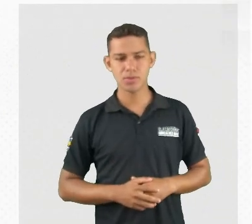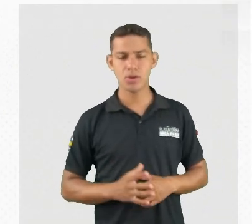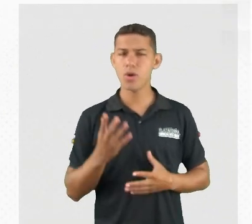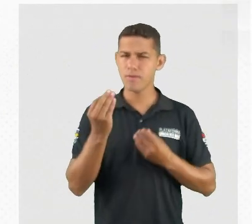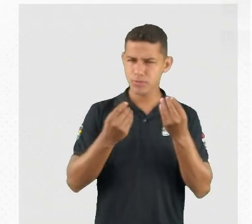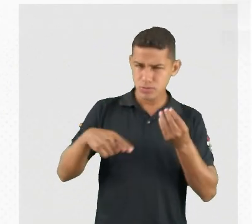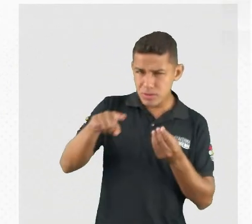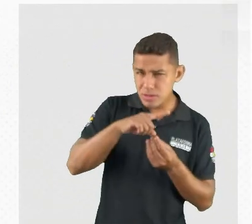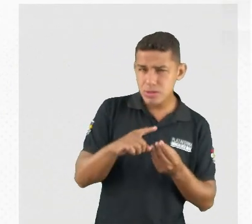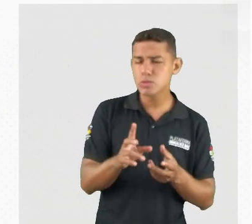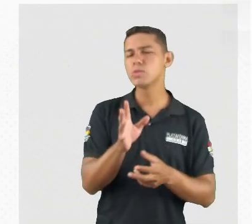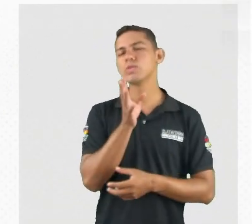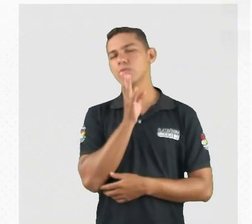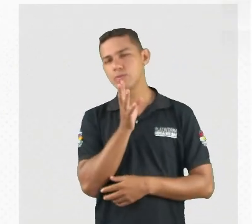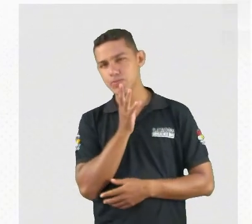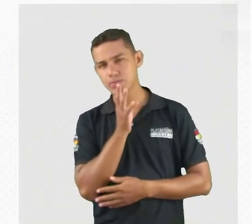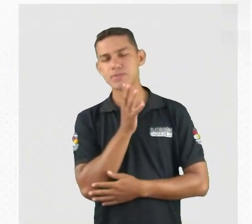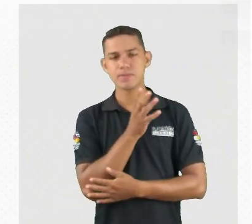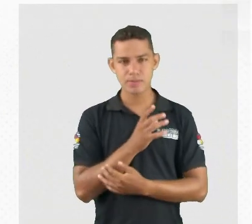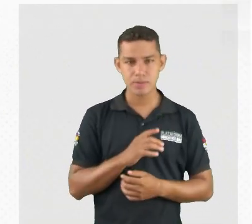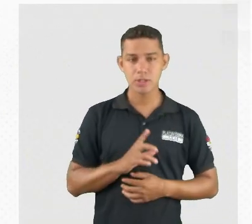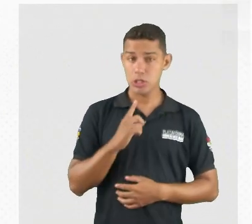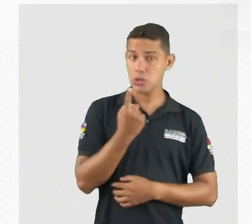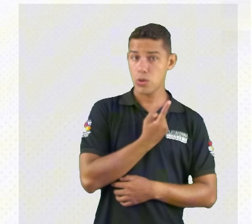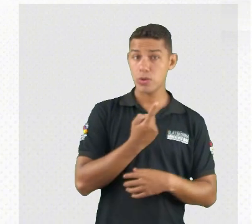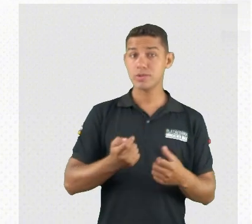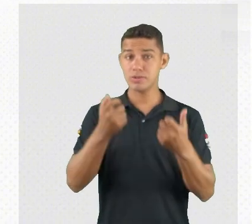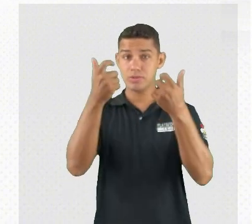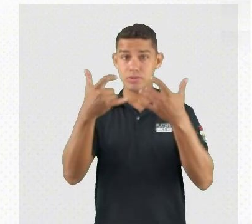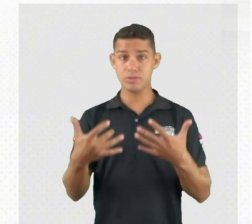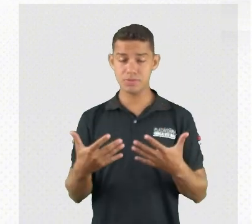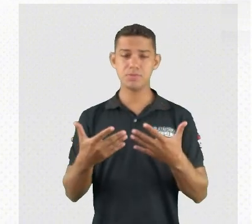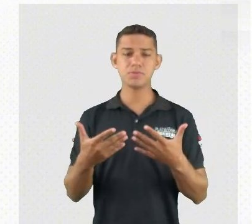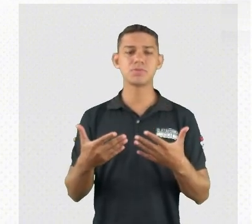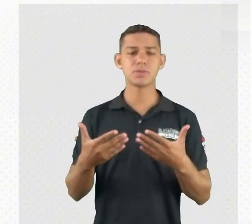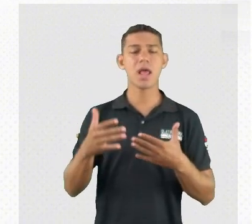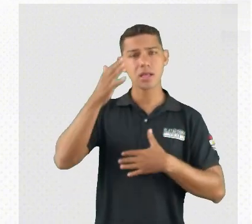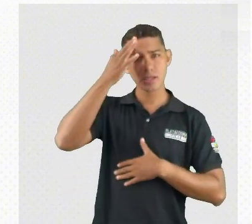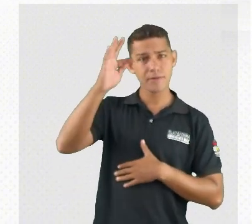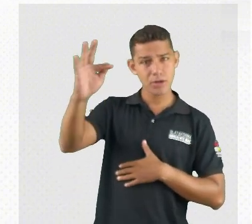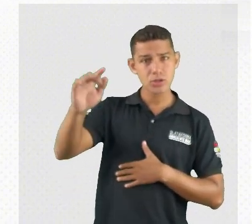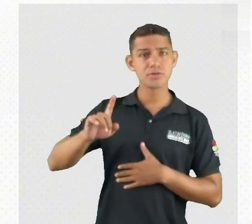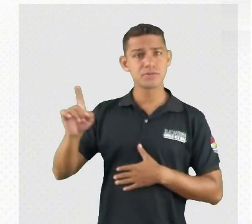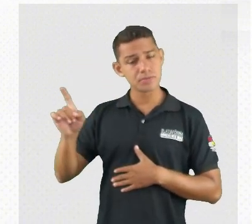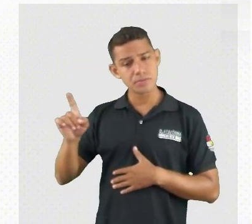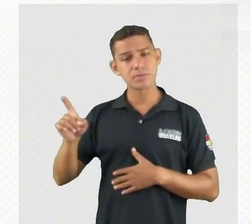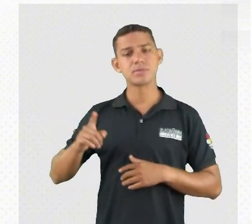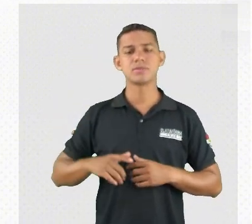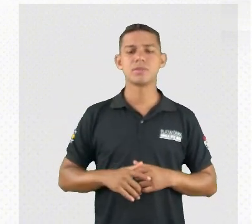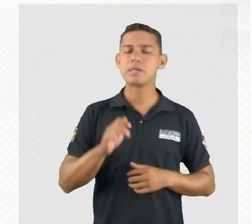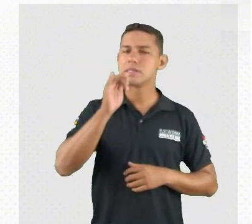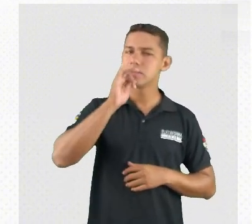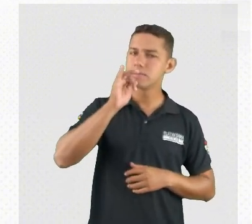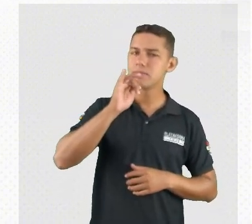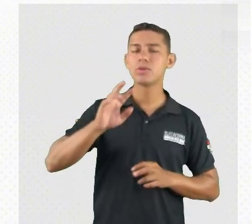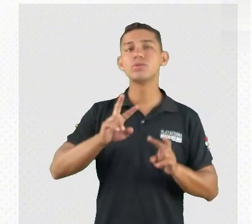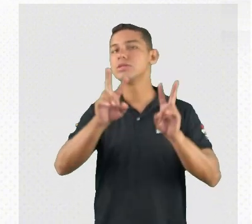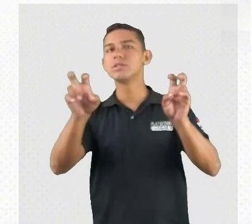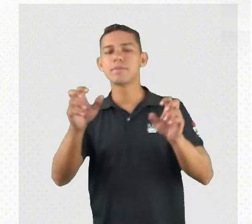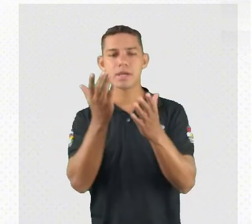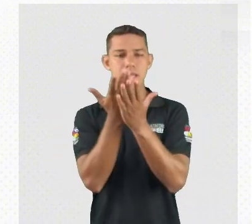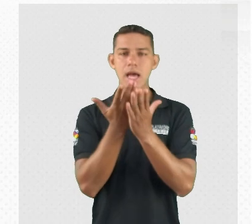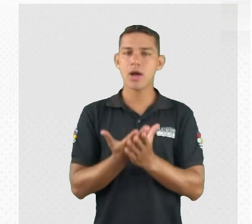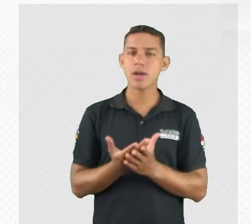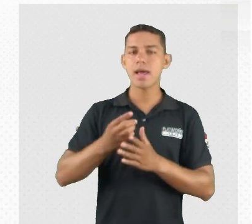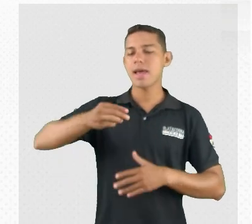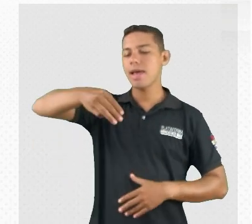vocês percebem, quando a gente fala desses filósofos, por exemplo, o tema da aula é